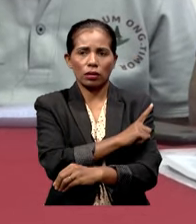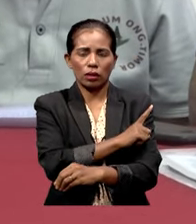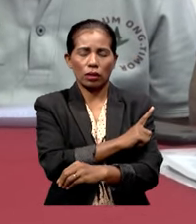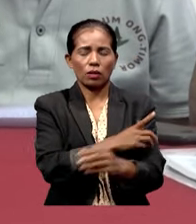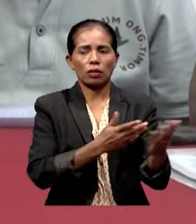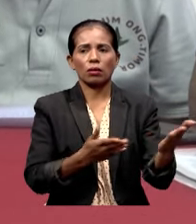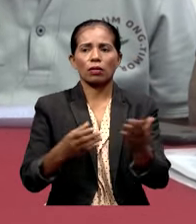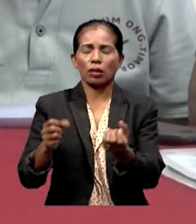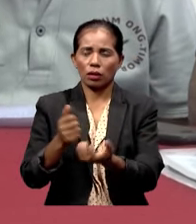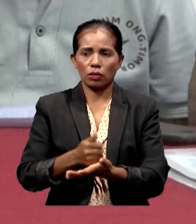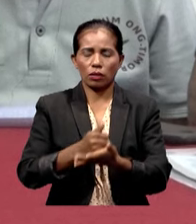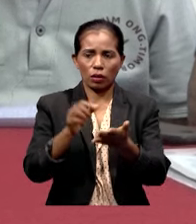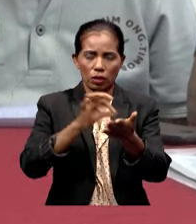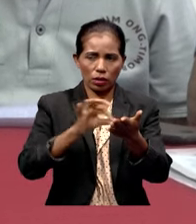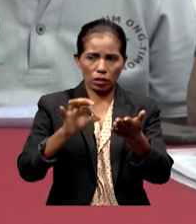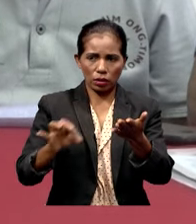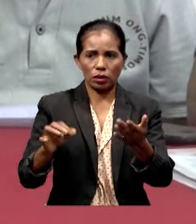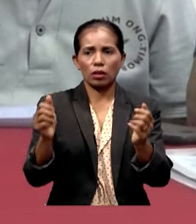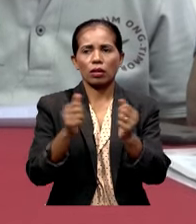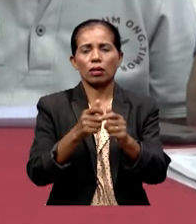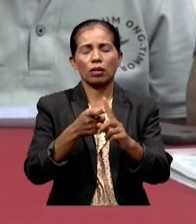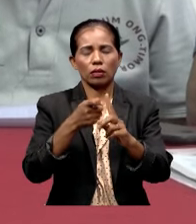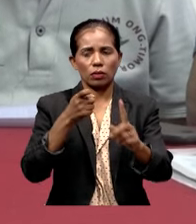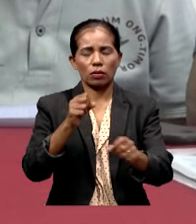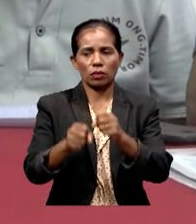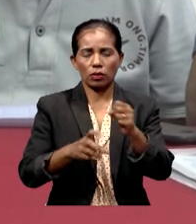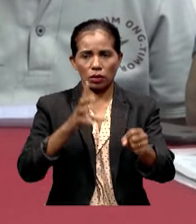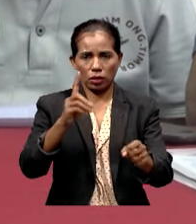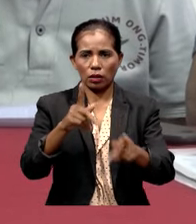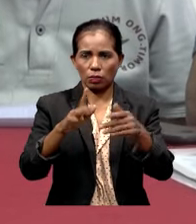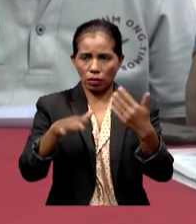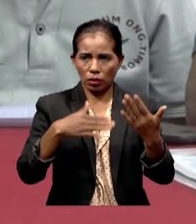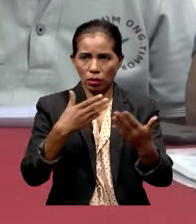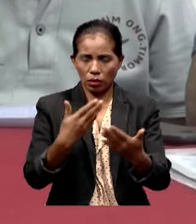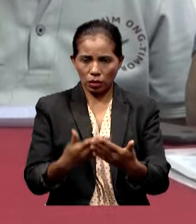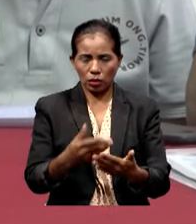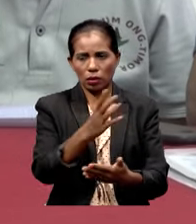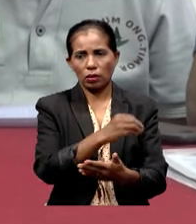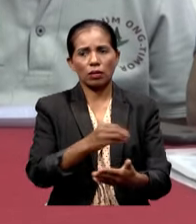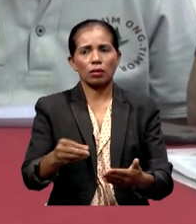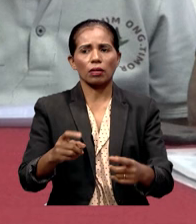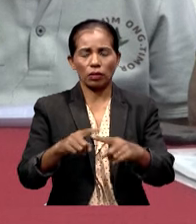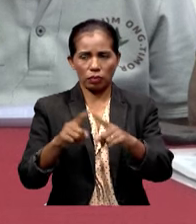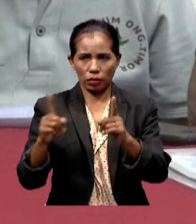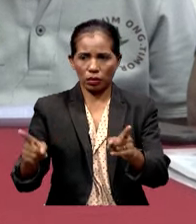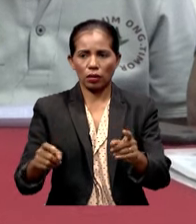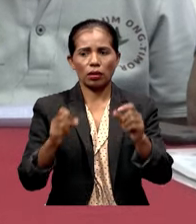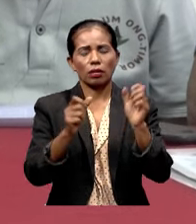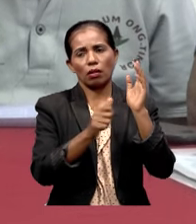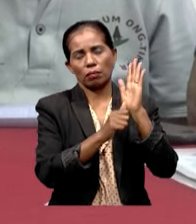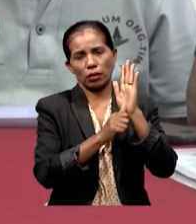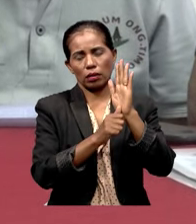mobiliza apoio no assinatura husi sociedade no elemento camada social oing-oing hodi